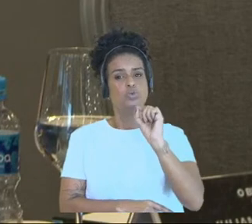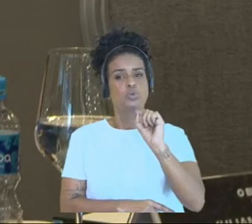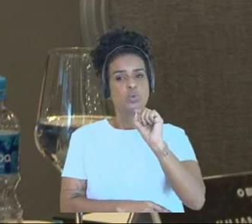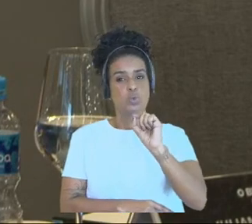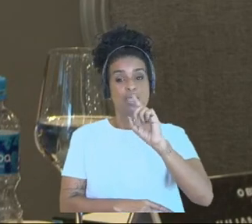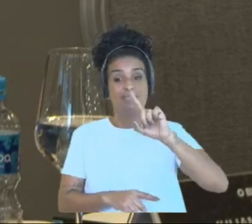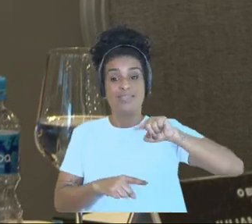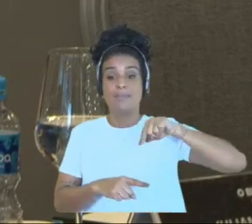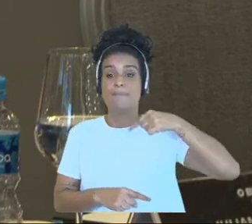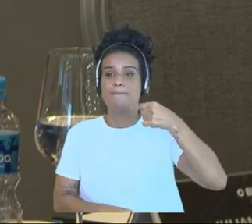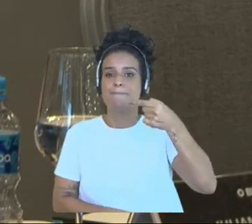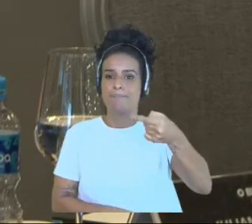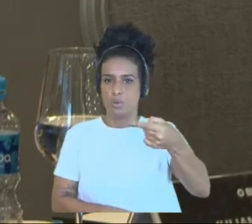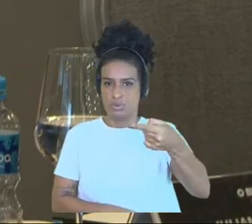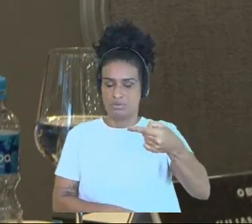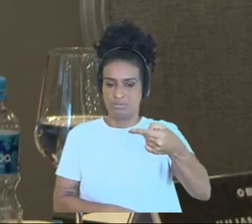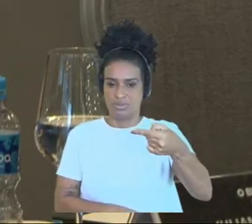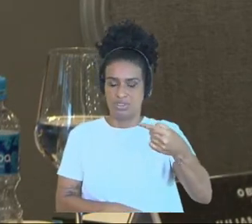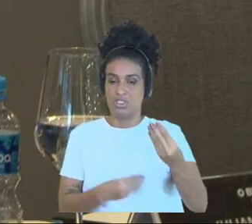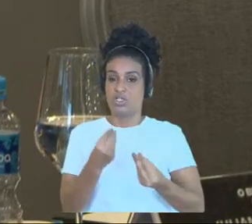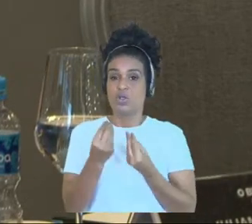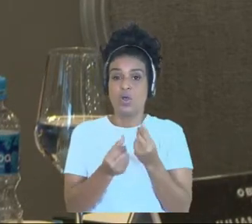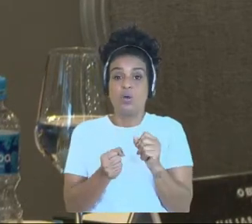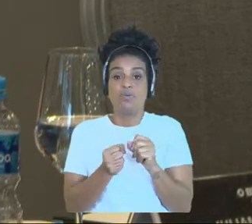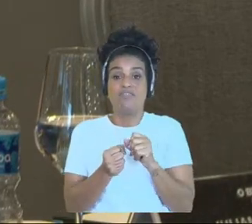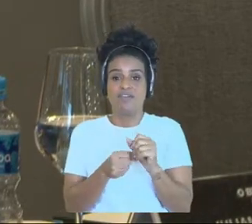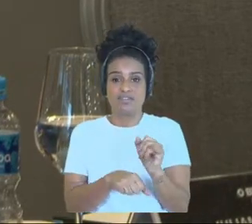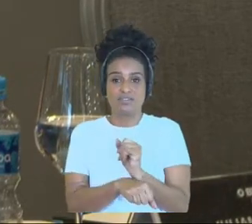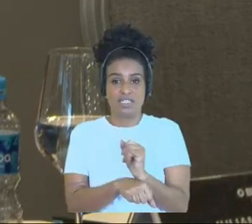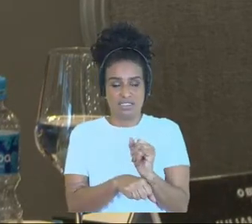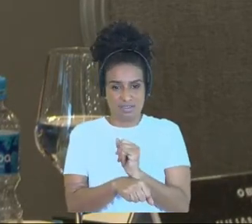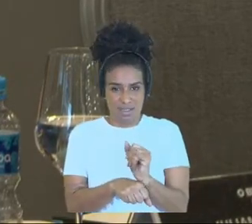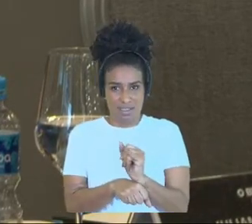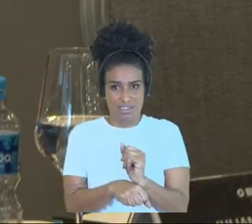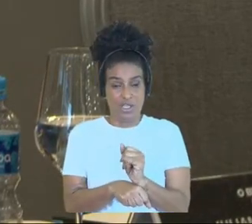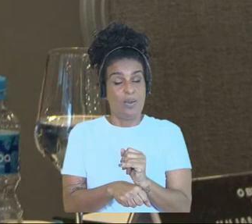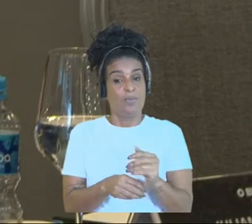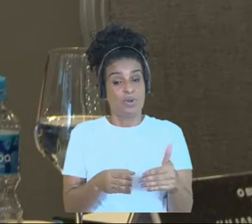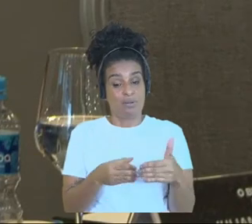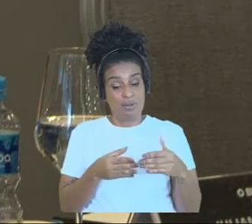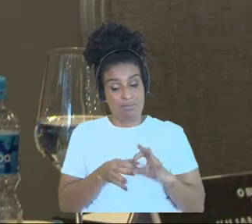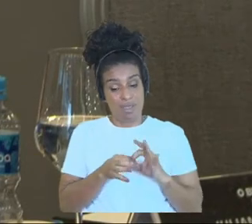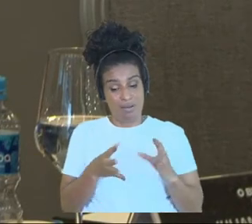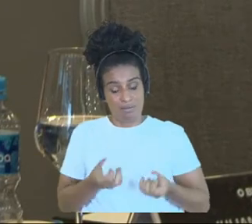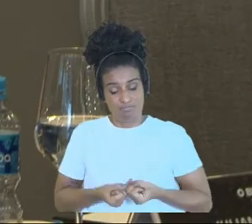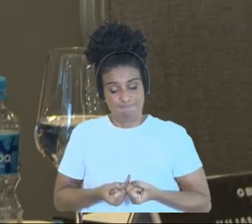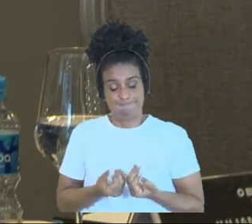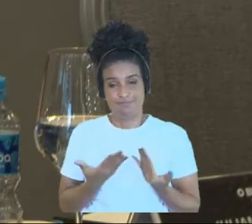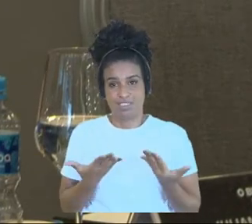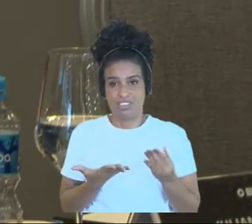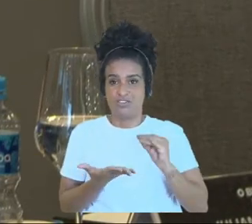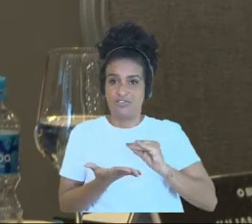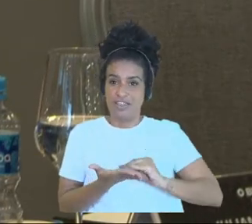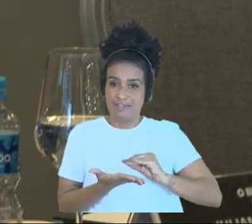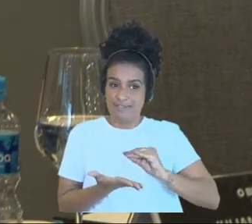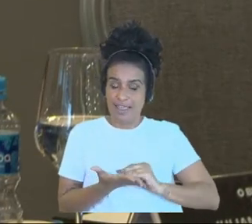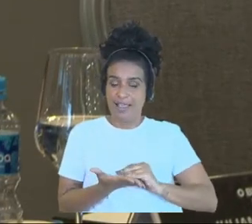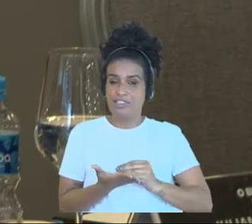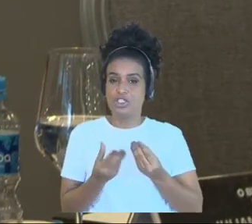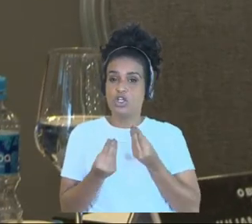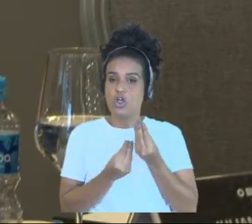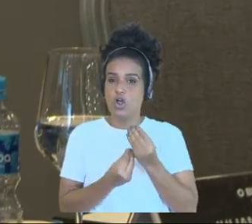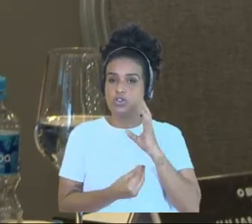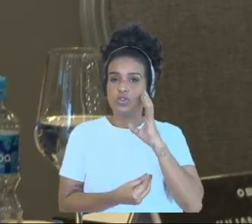colocar depois do waiver, né? Como que a gente, depois dessa licença para gastar, resolve, de fato, o médio e longo